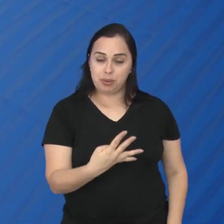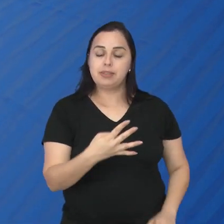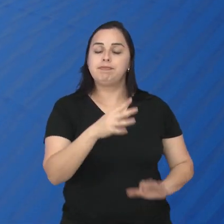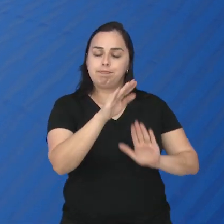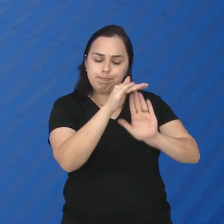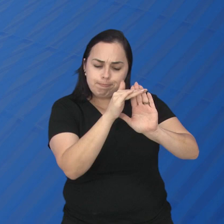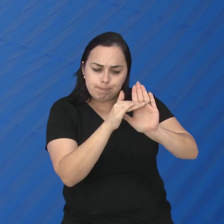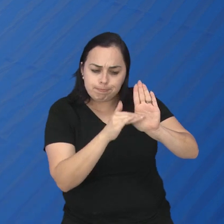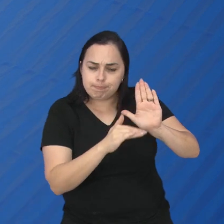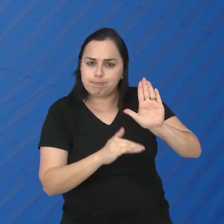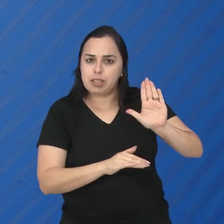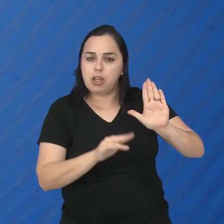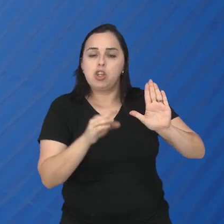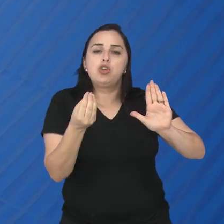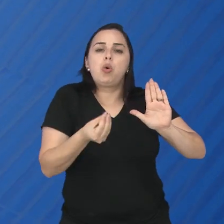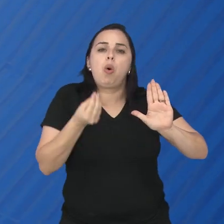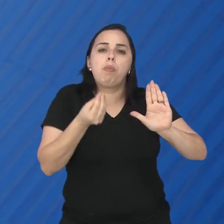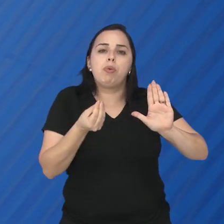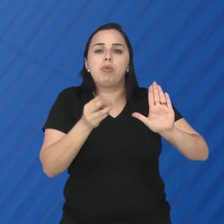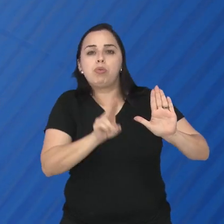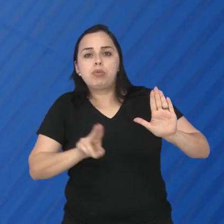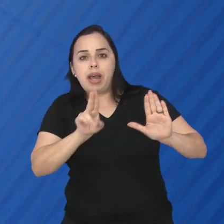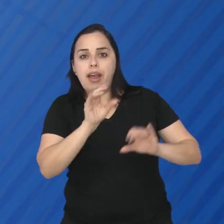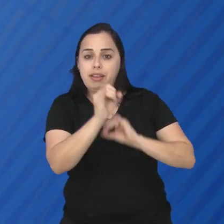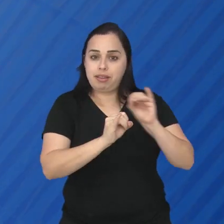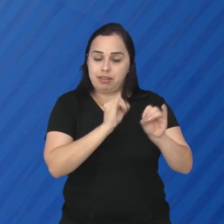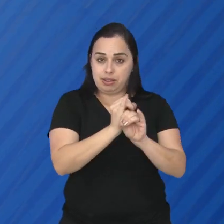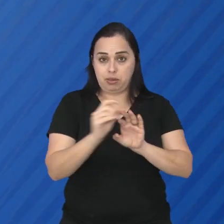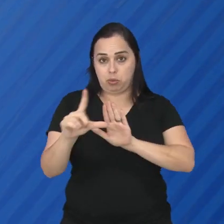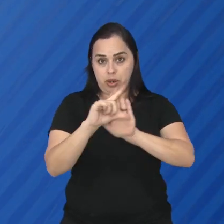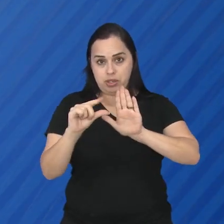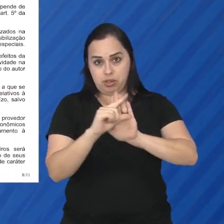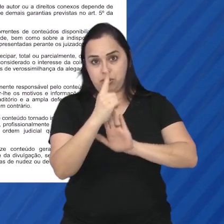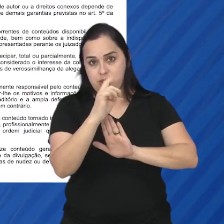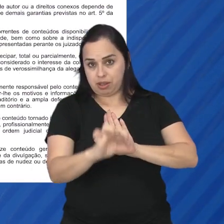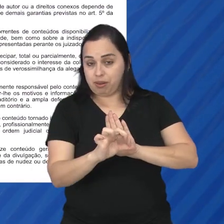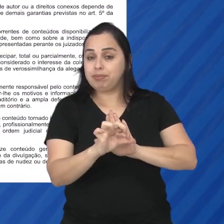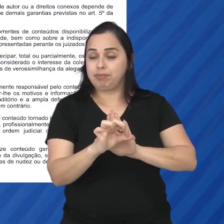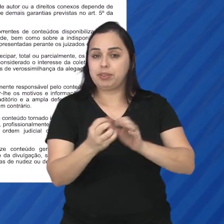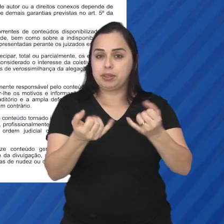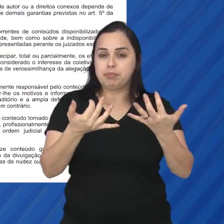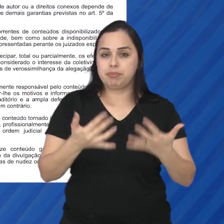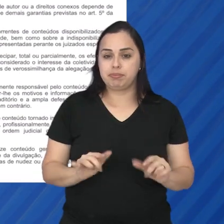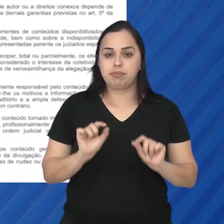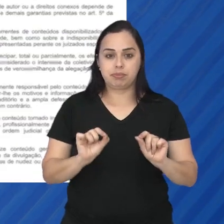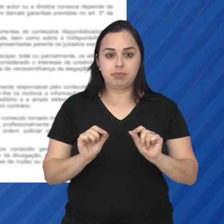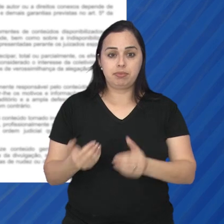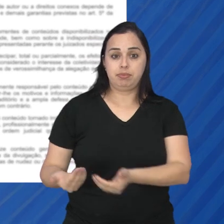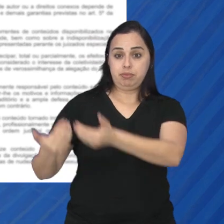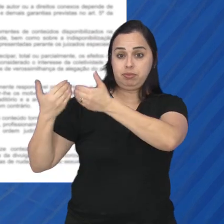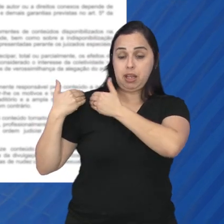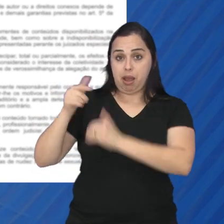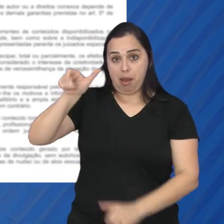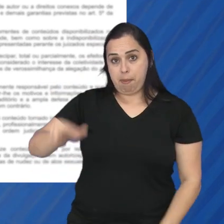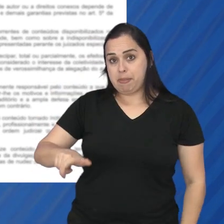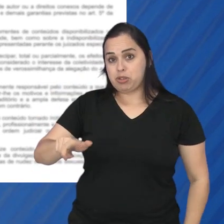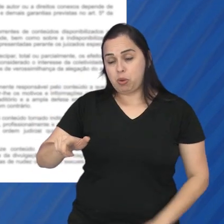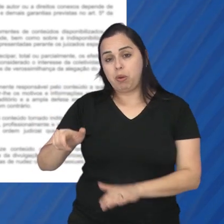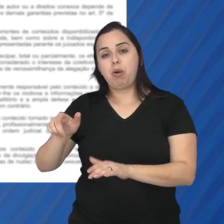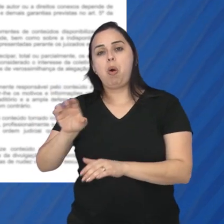princípios garantias direitos e deveres para o uso da rede no Brasil no artigo 19 da lei a legislação